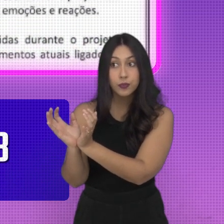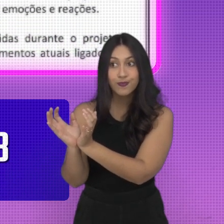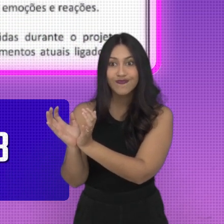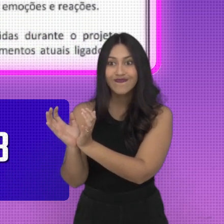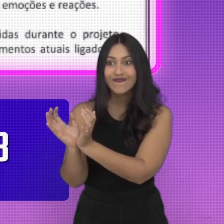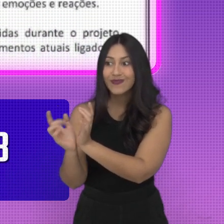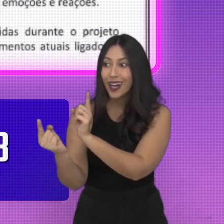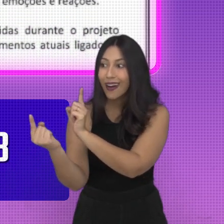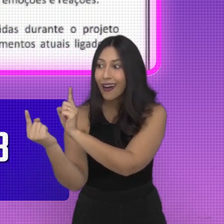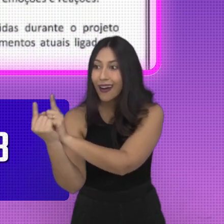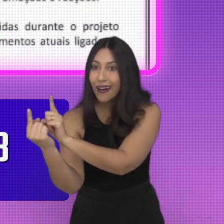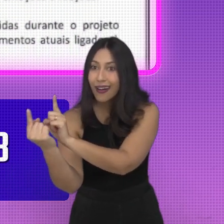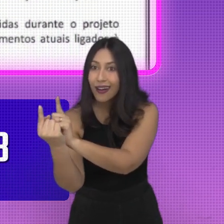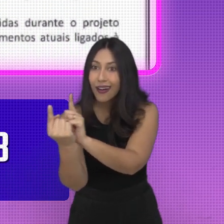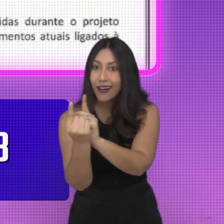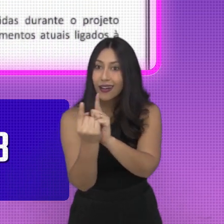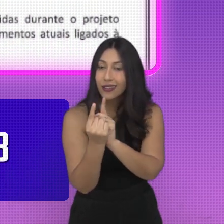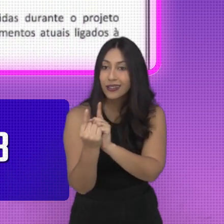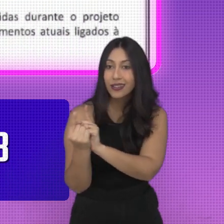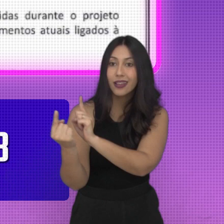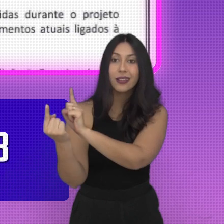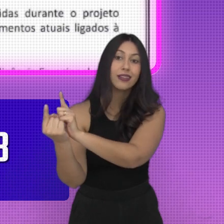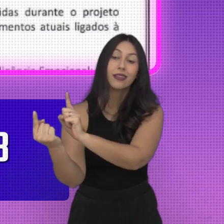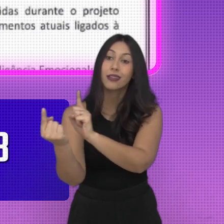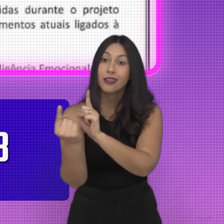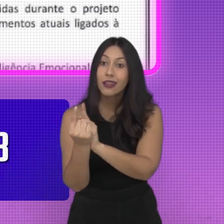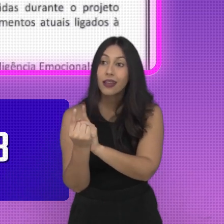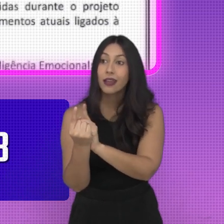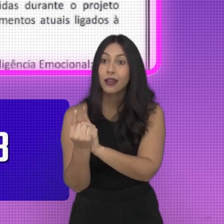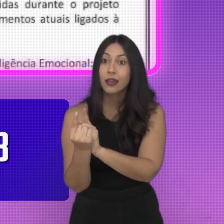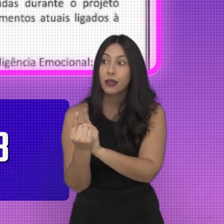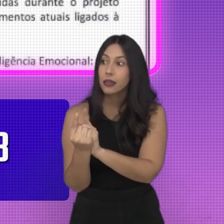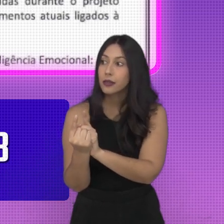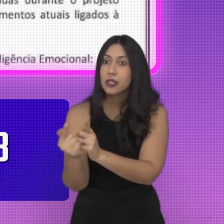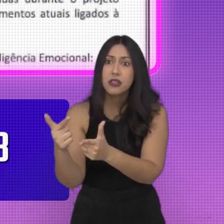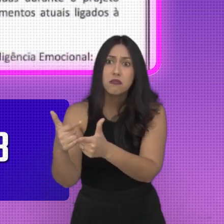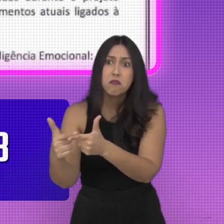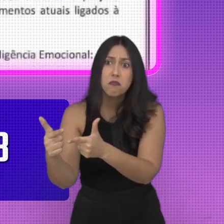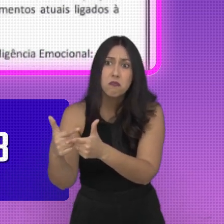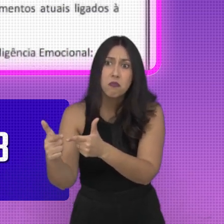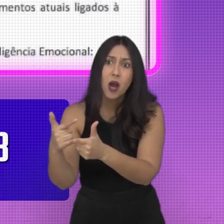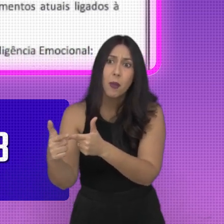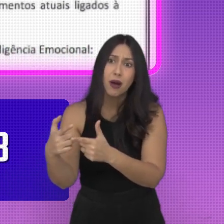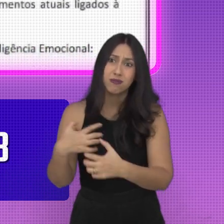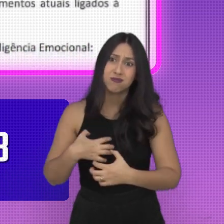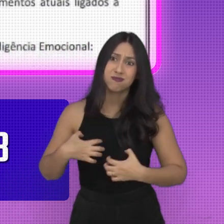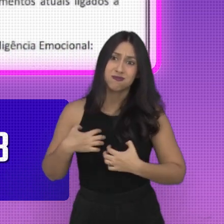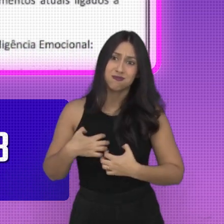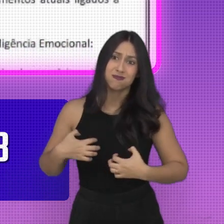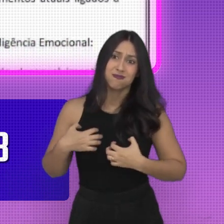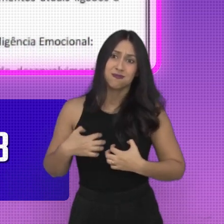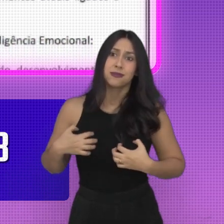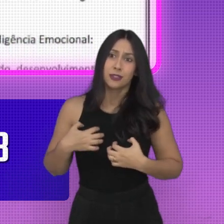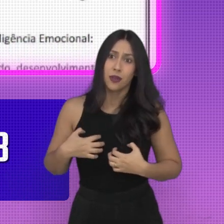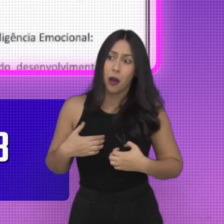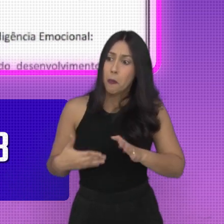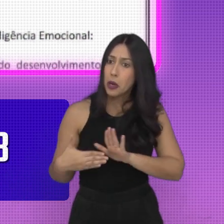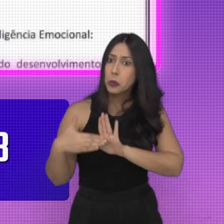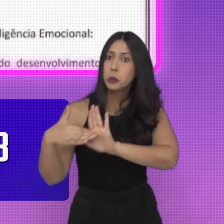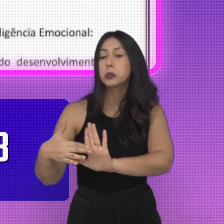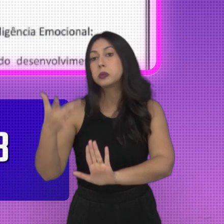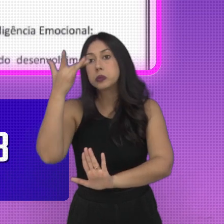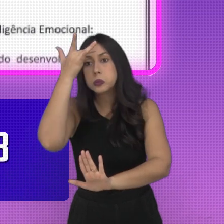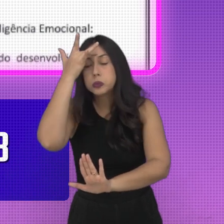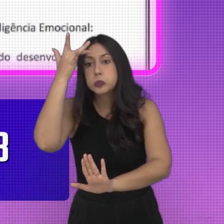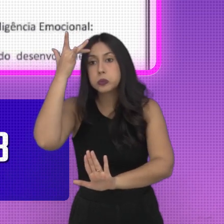combater, né, para atender, na verdade, essa questão emocional, né, a saúde mental na cidade. Então, é